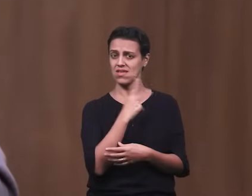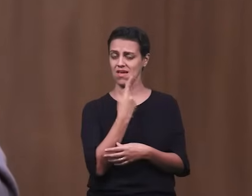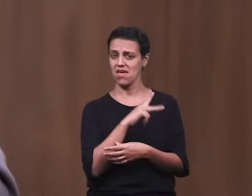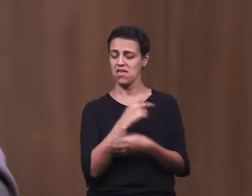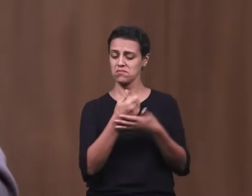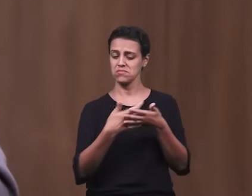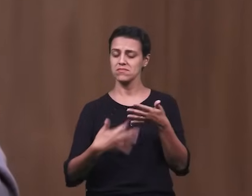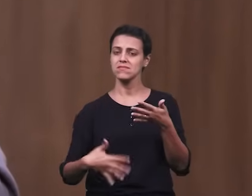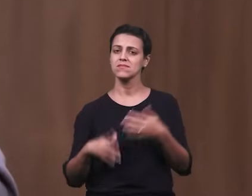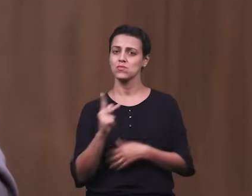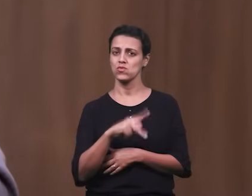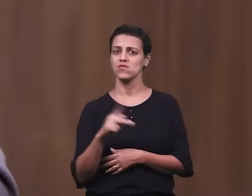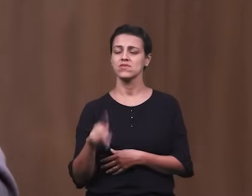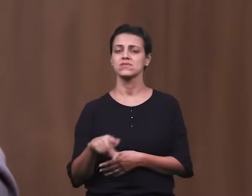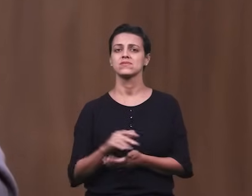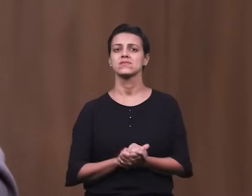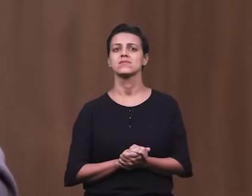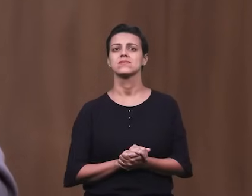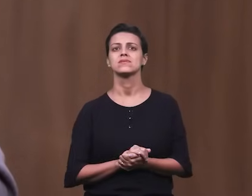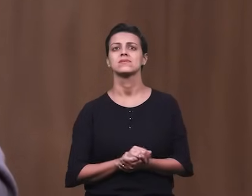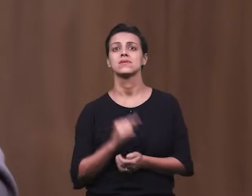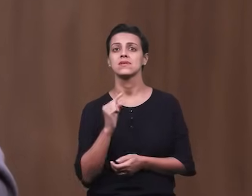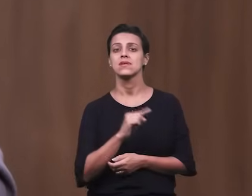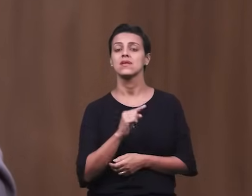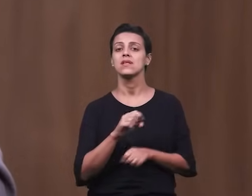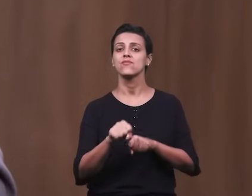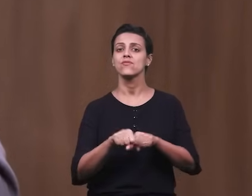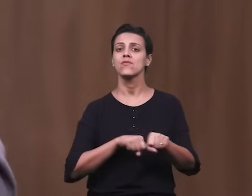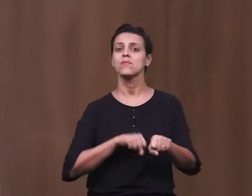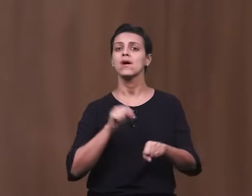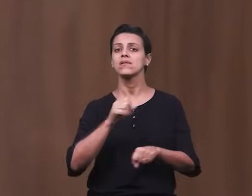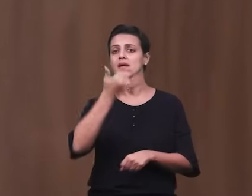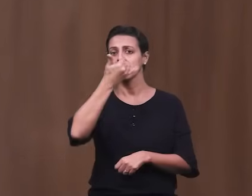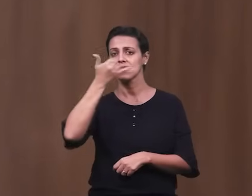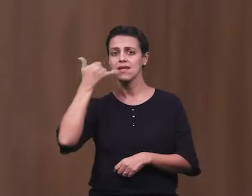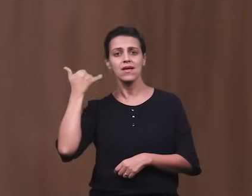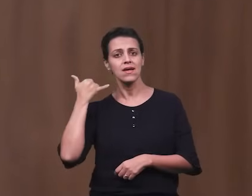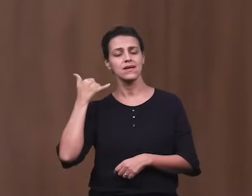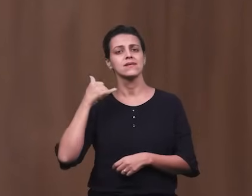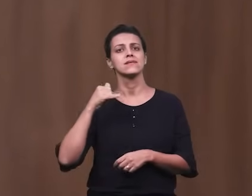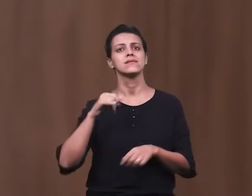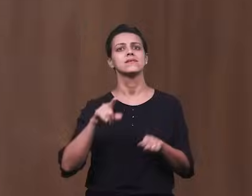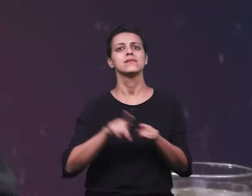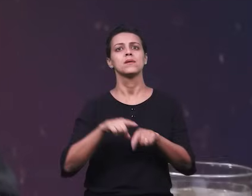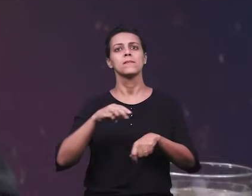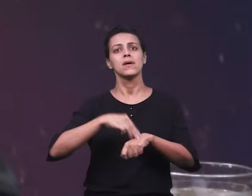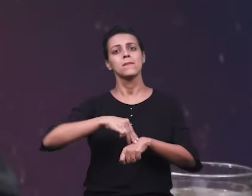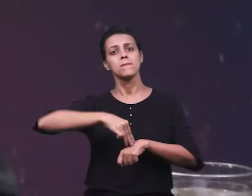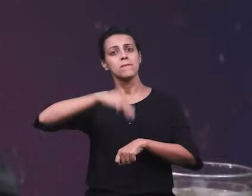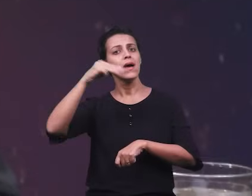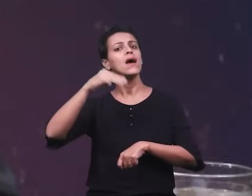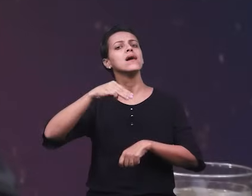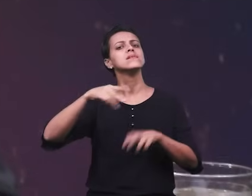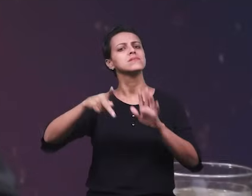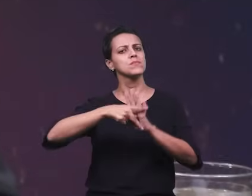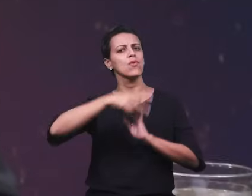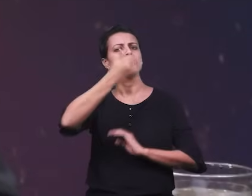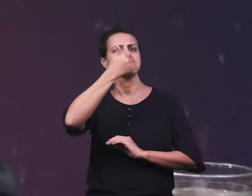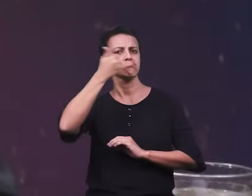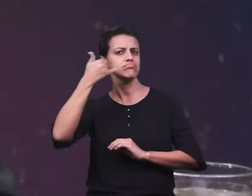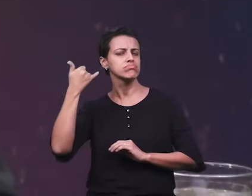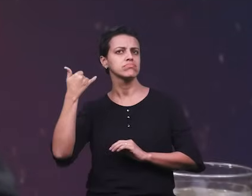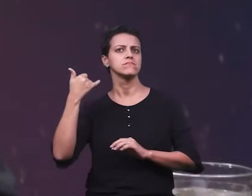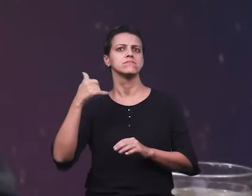o professor Miguel Faria Lima. Ele é graduado em odontologia pela PUC Minas, mestre em clínicas